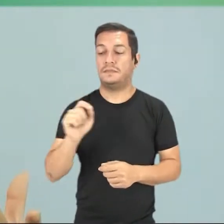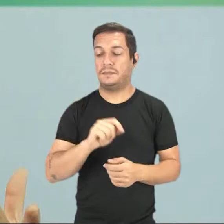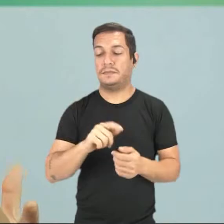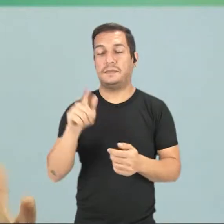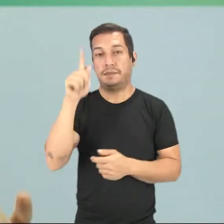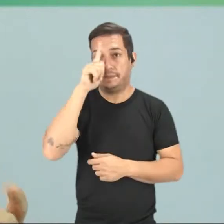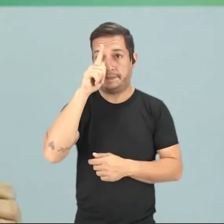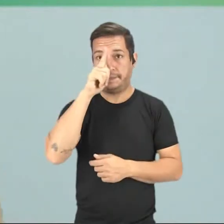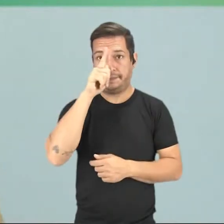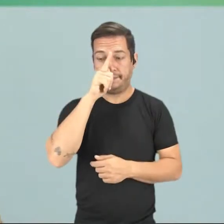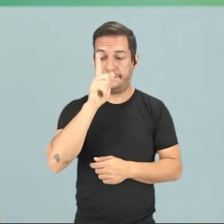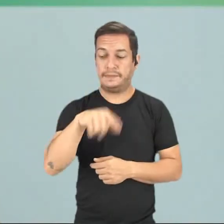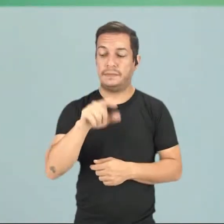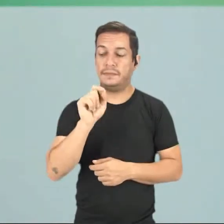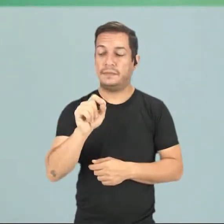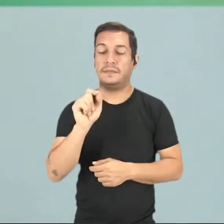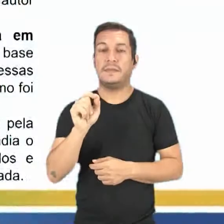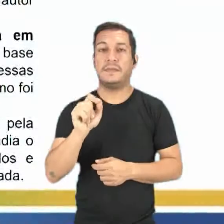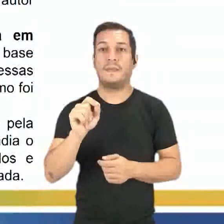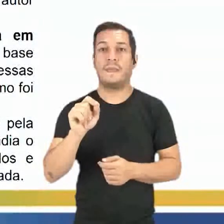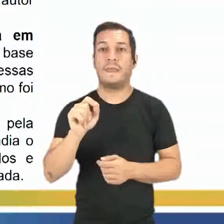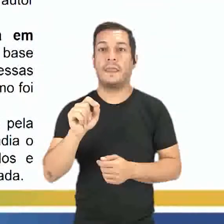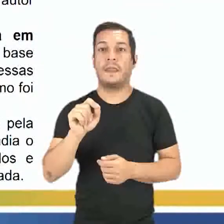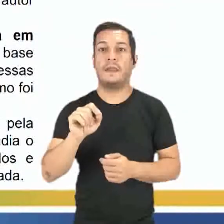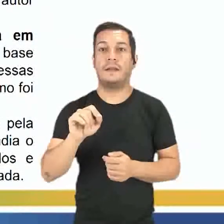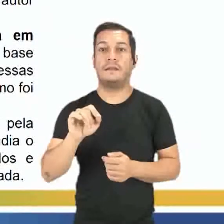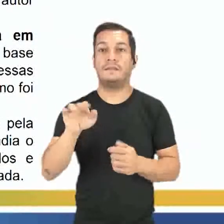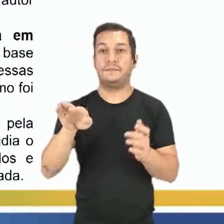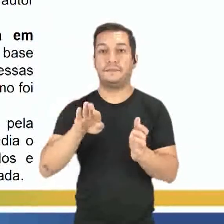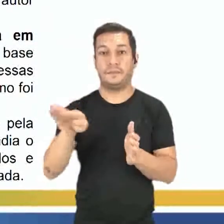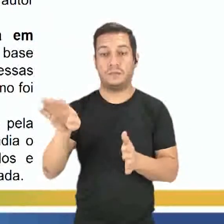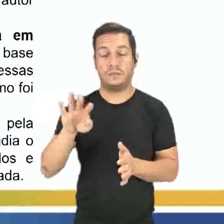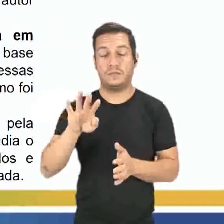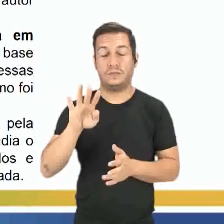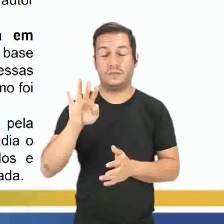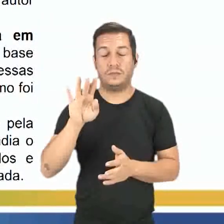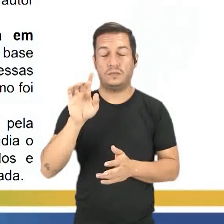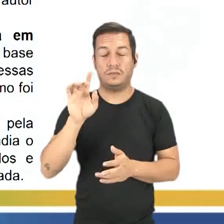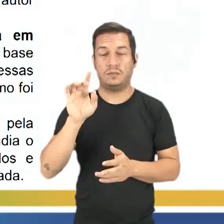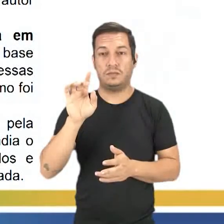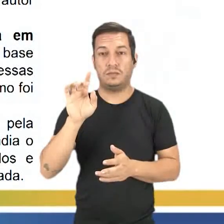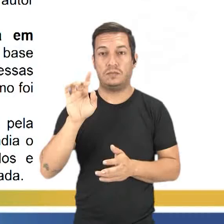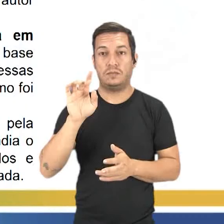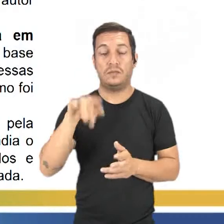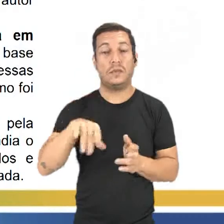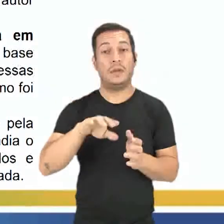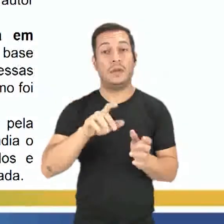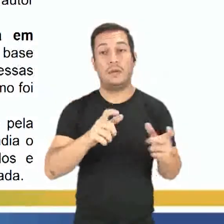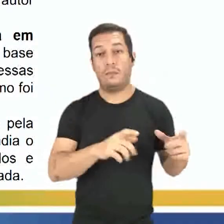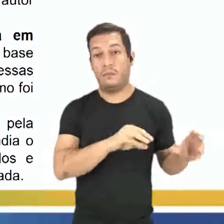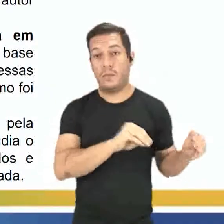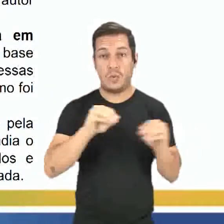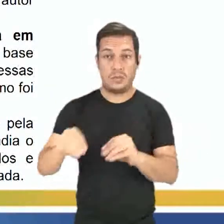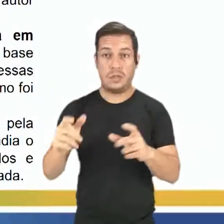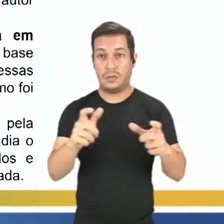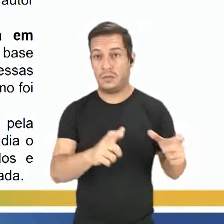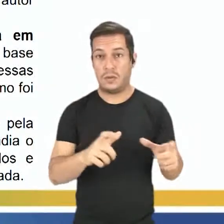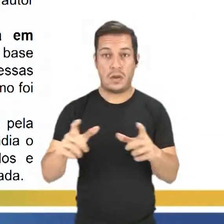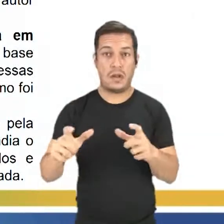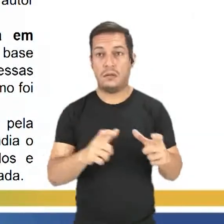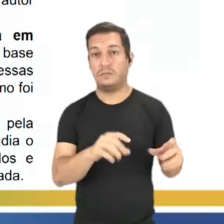Grécia, que era o retirar, né, se retirar de um local para